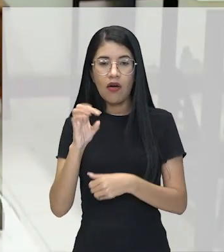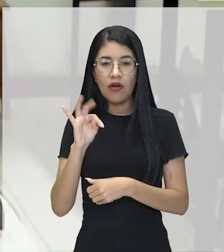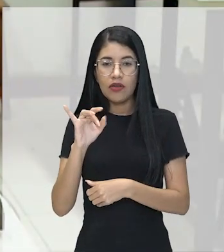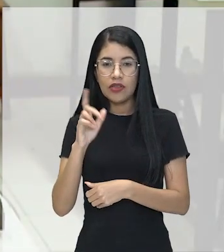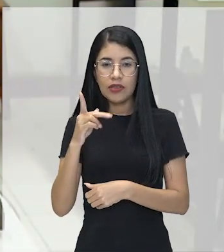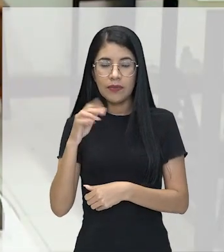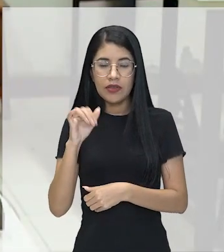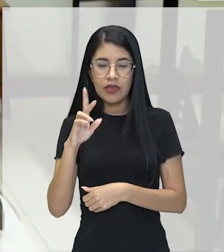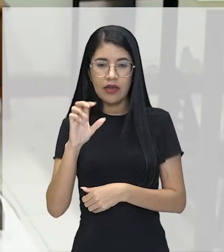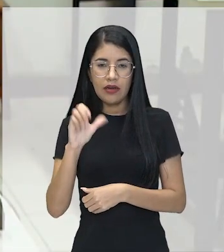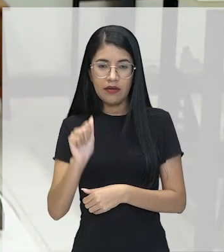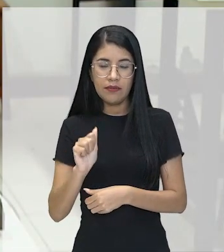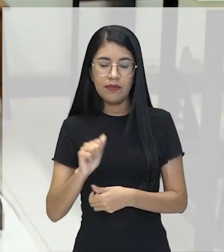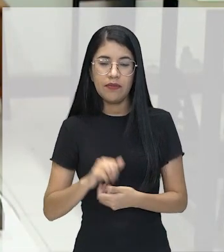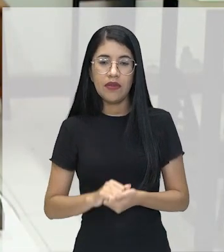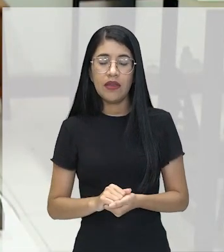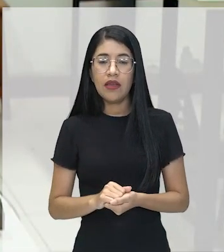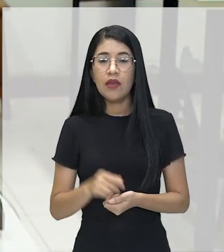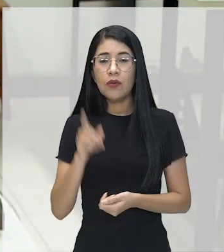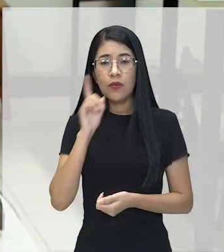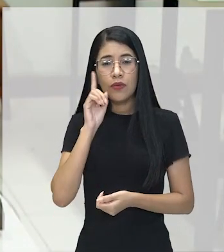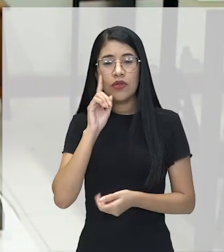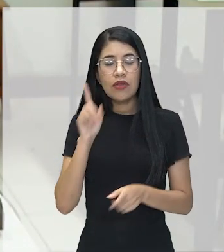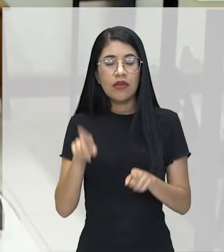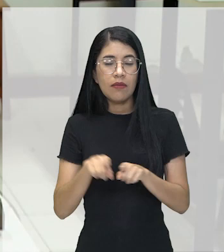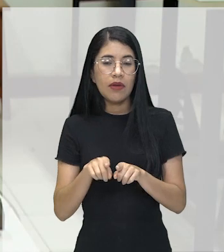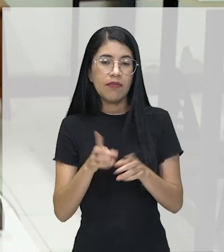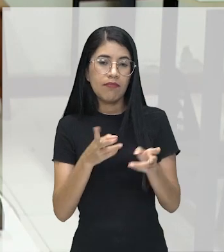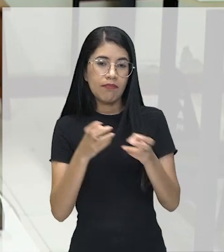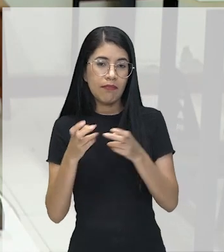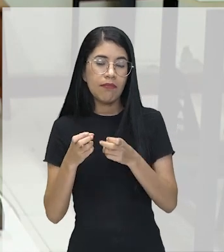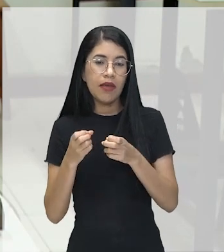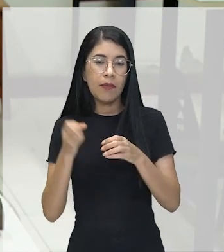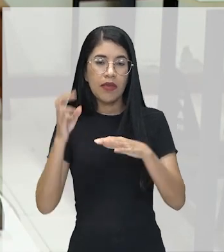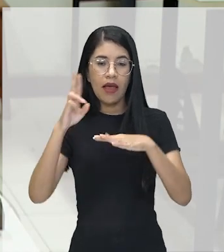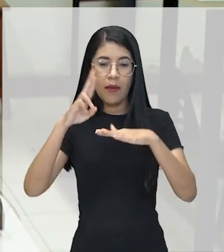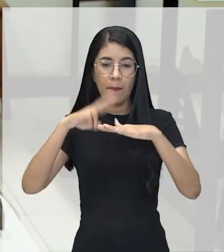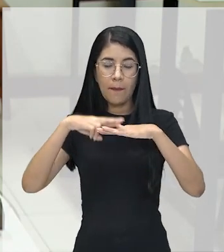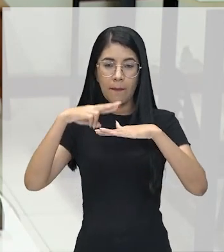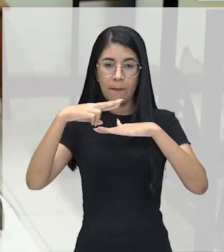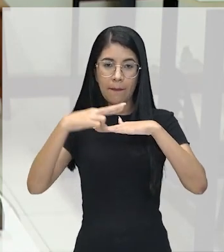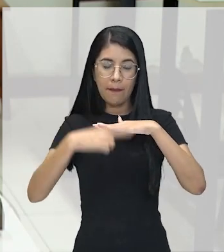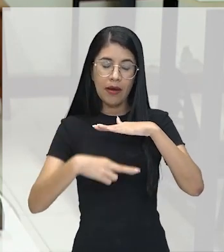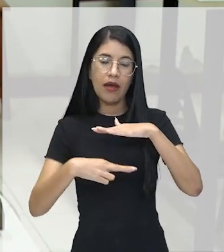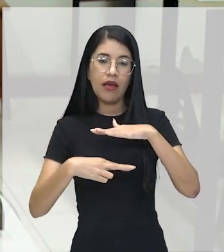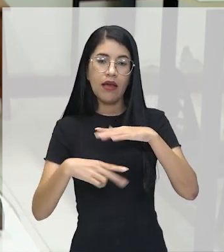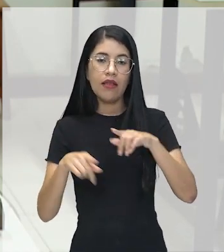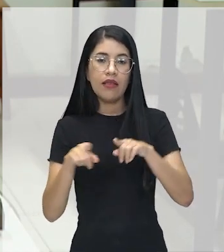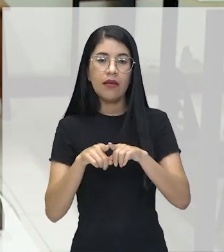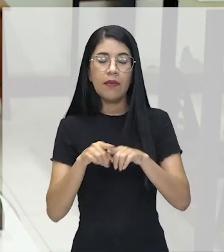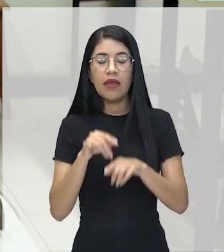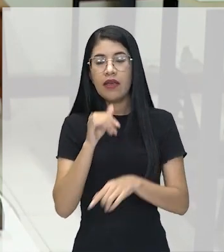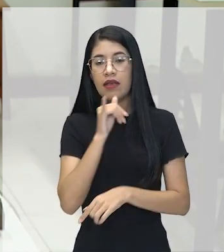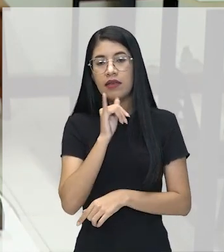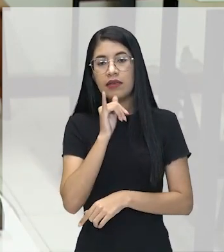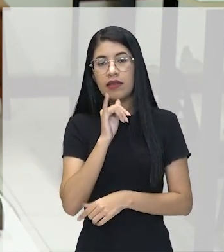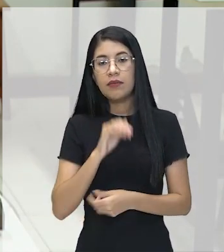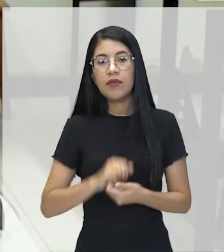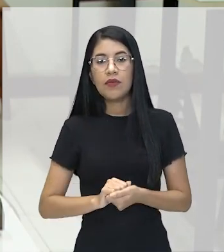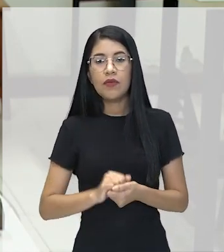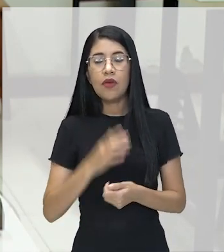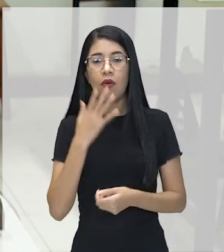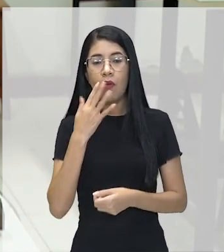aplicação no nosso dia a dia, nós podemos observar o efeito da refração da luz quando nós observamos o efeito, por exemplo, do